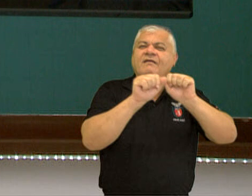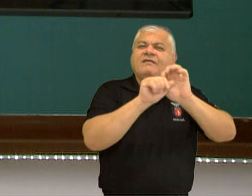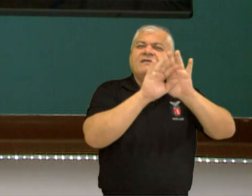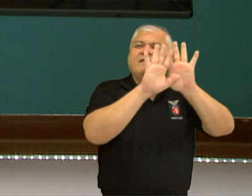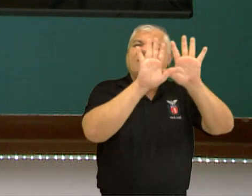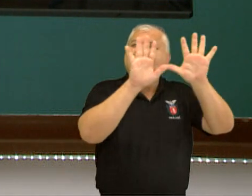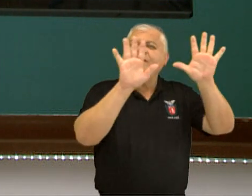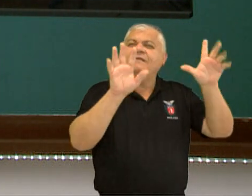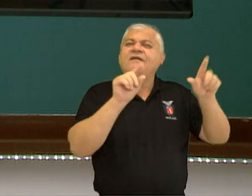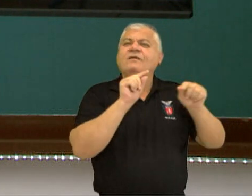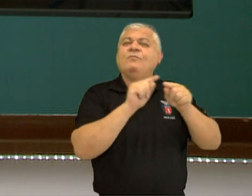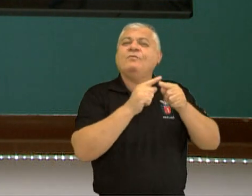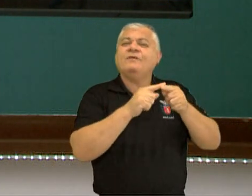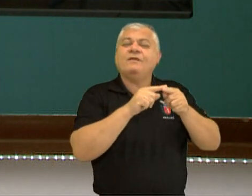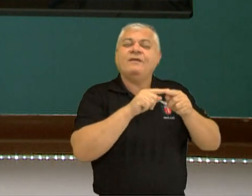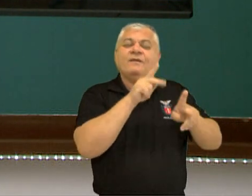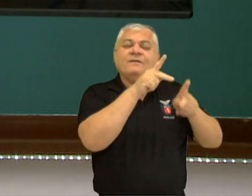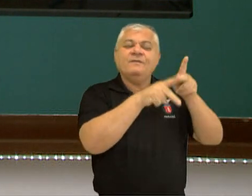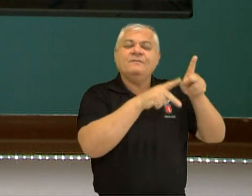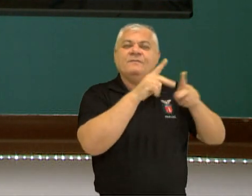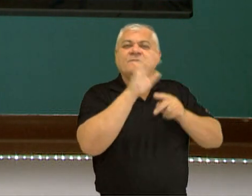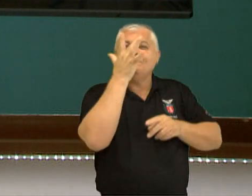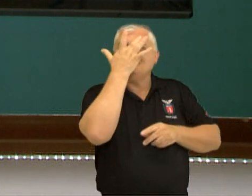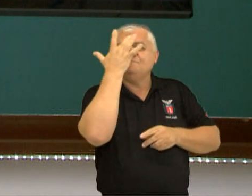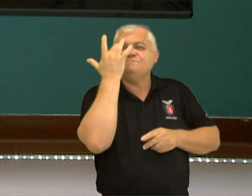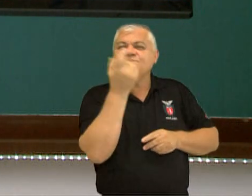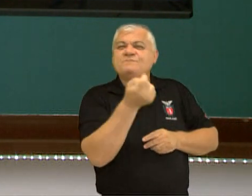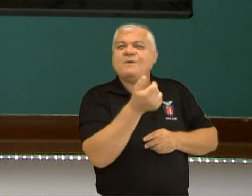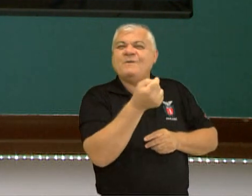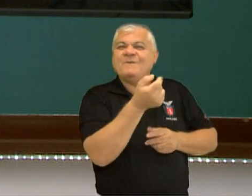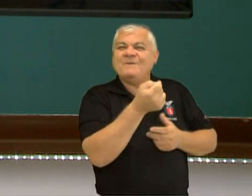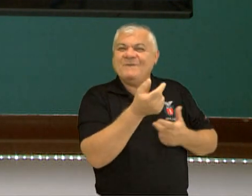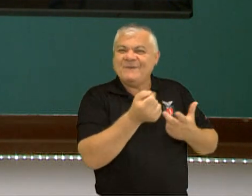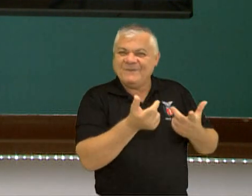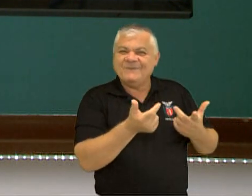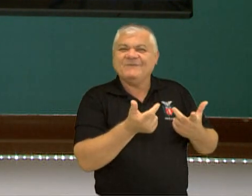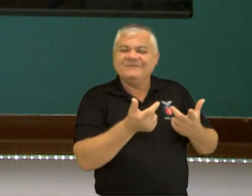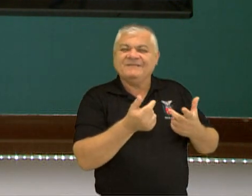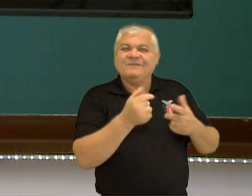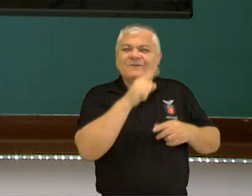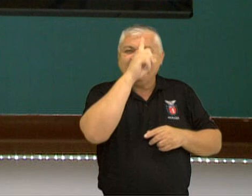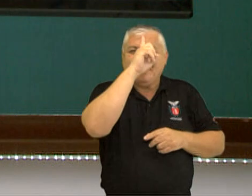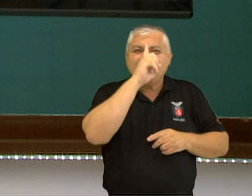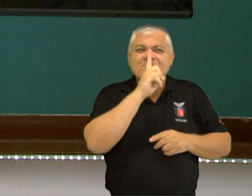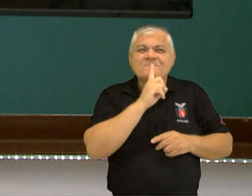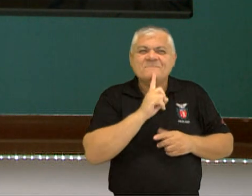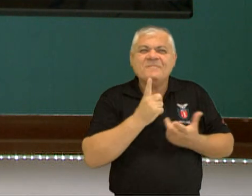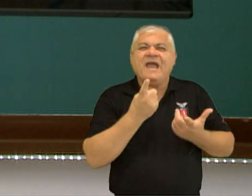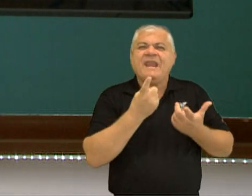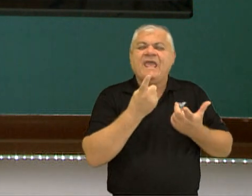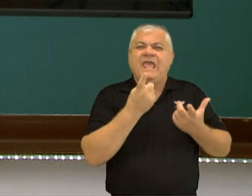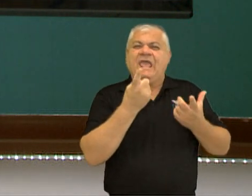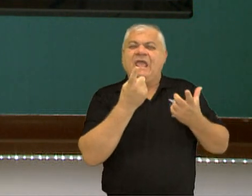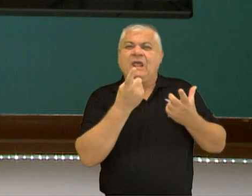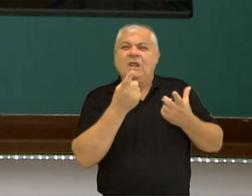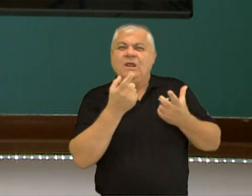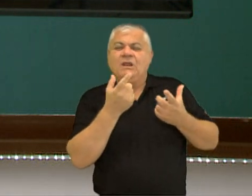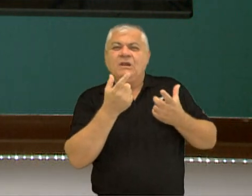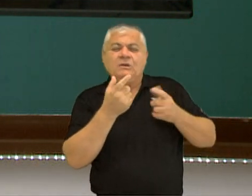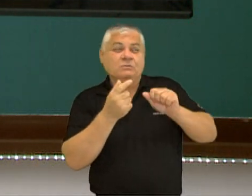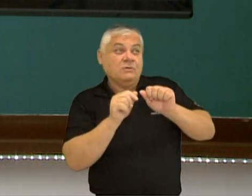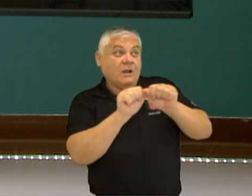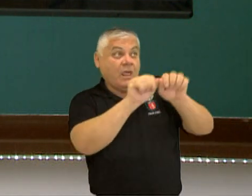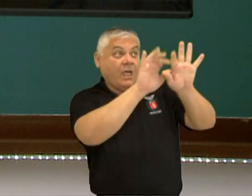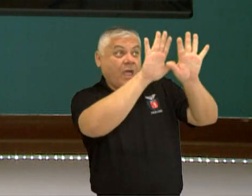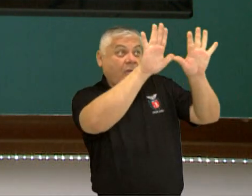demográfica extremamente baixa, que são as cores mais claras, e os tons de amarelos com uma densidade um pouco maior do que as áreas